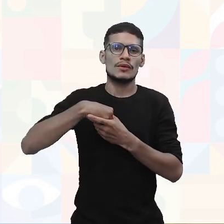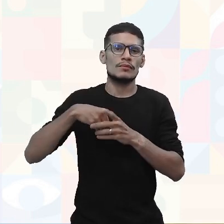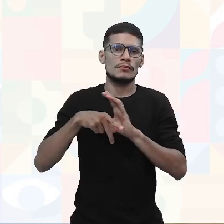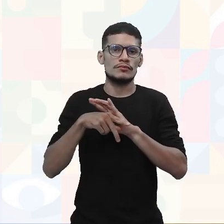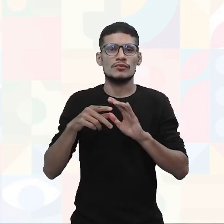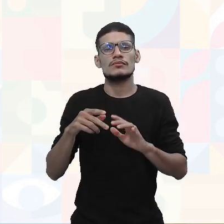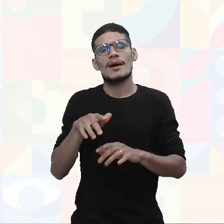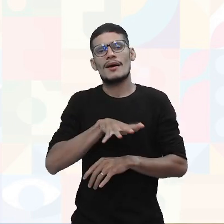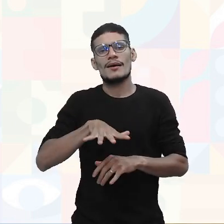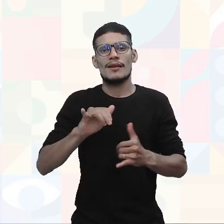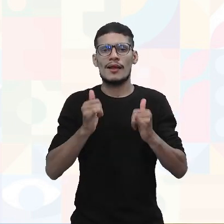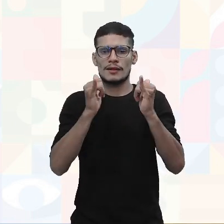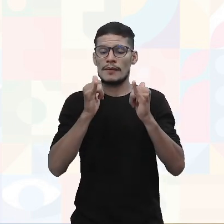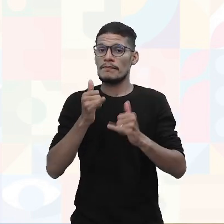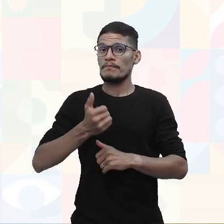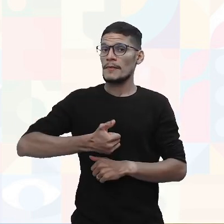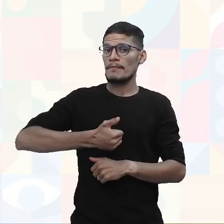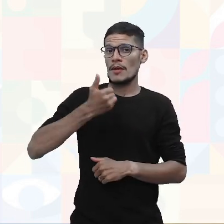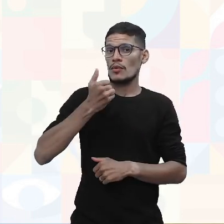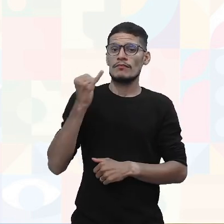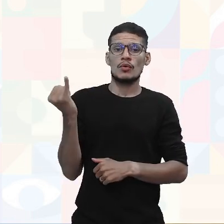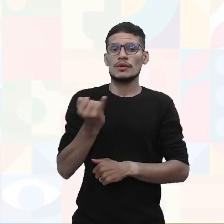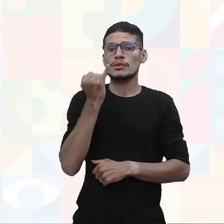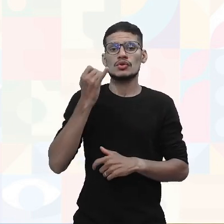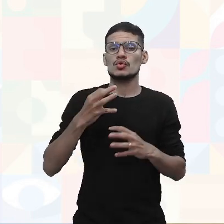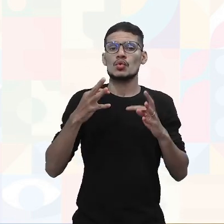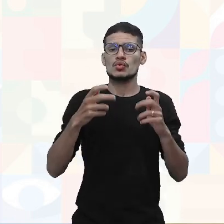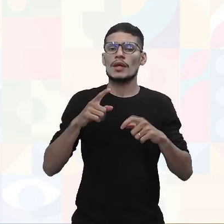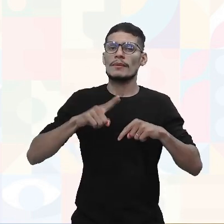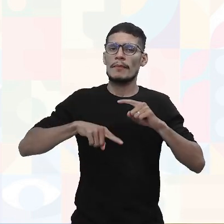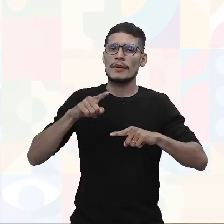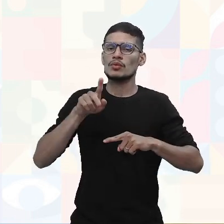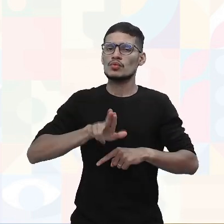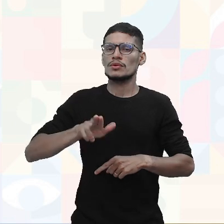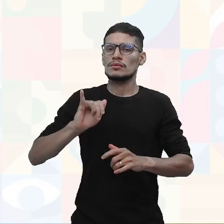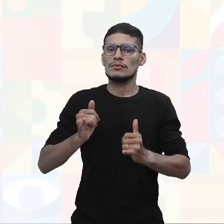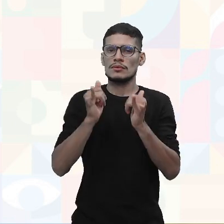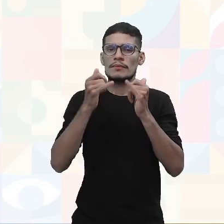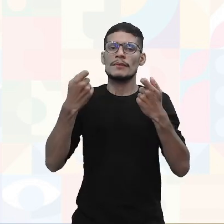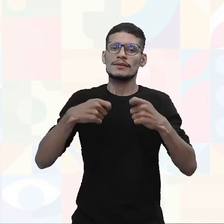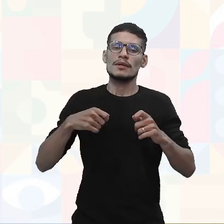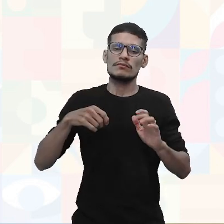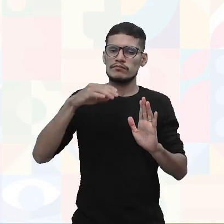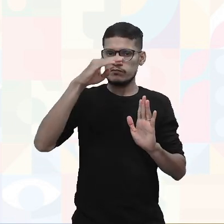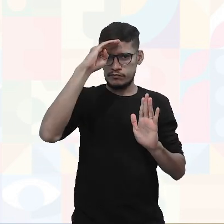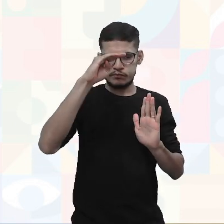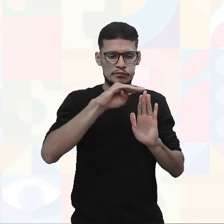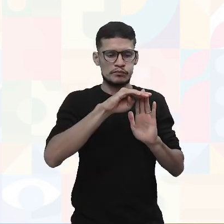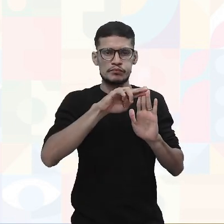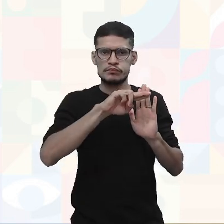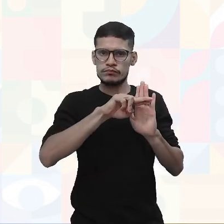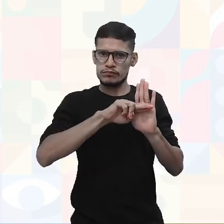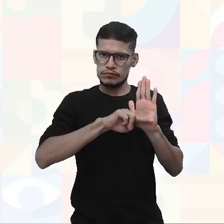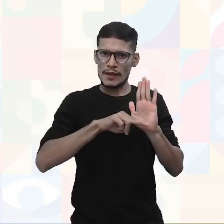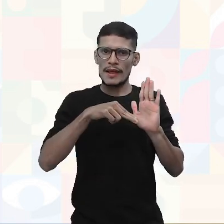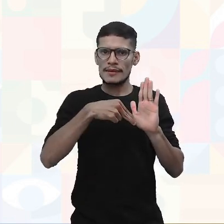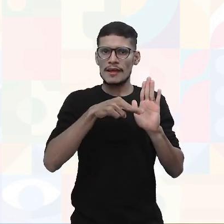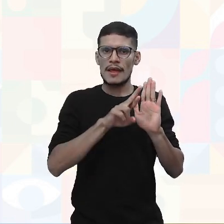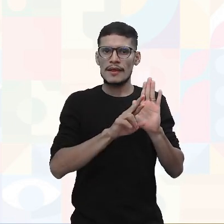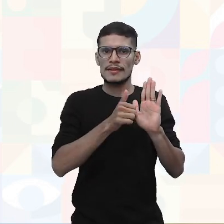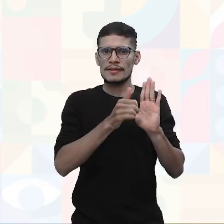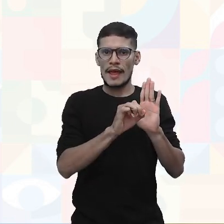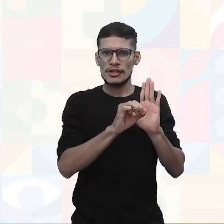Primeiro, o importante é que que todos esses equipamentos que usam eletricidade vão ter que estar obedecendo ao estabelecido na NR10, e todos